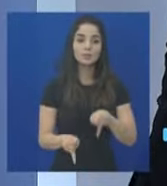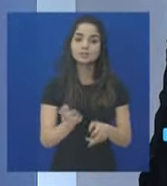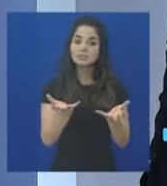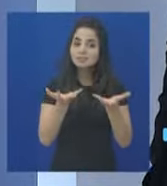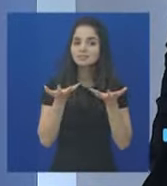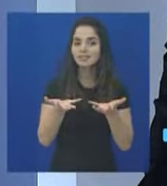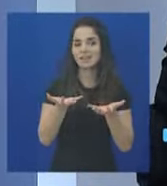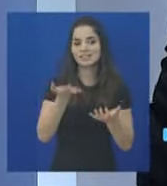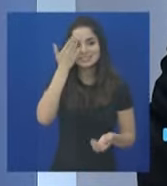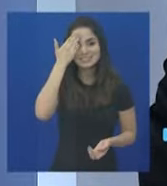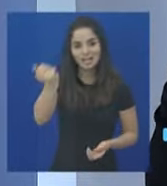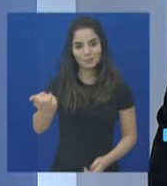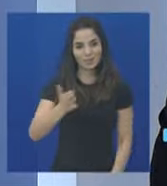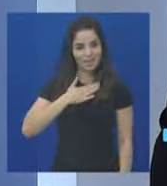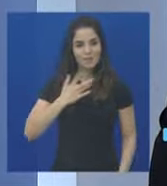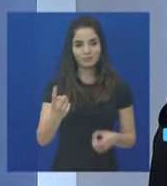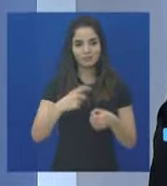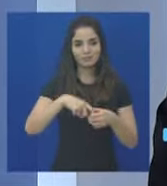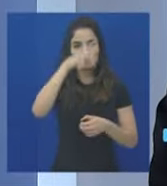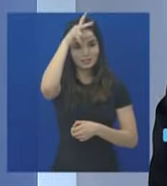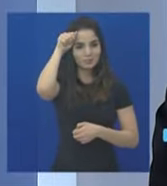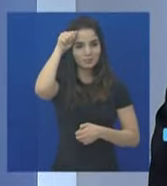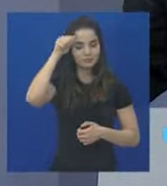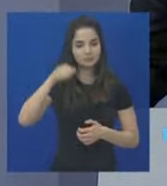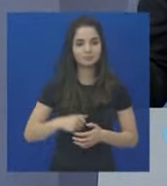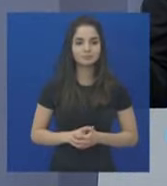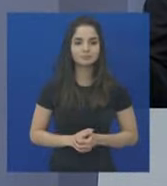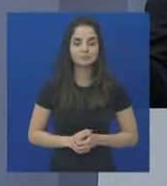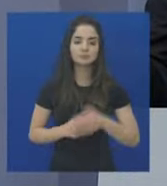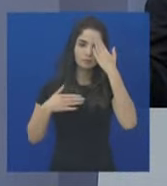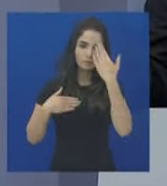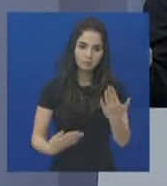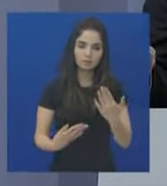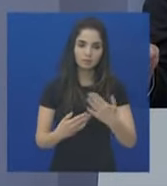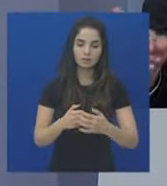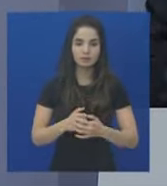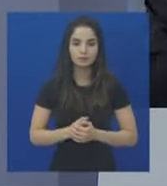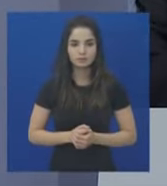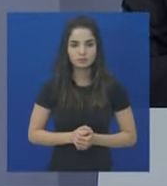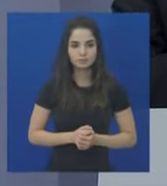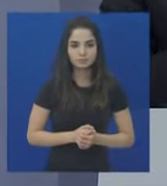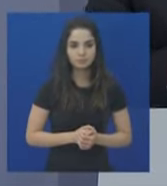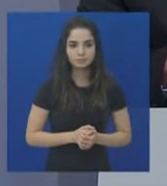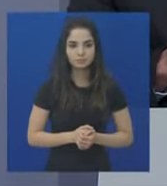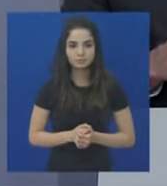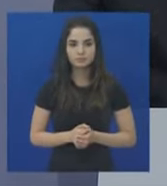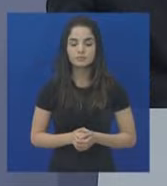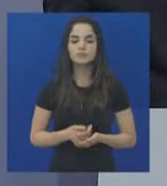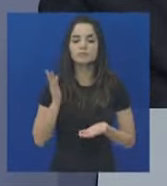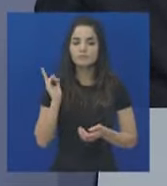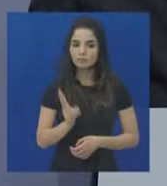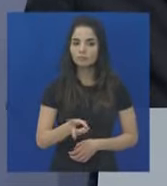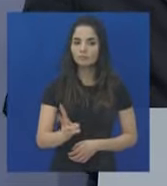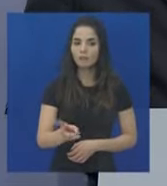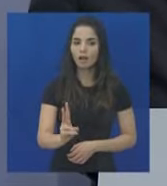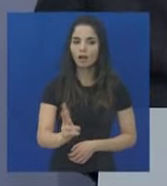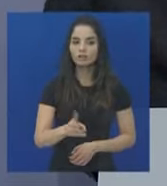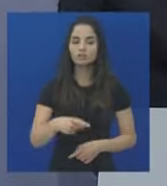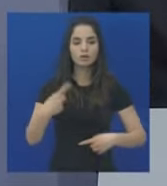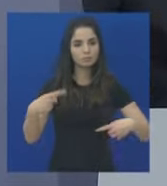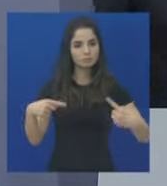que quer Marquinhos Mendes de novo, prefeito de Cabo Frio. Obrigado, candidato Marquinhos Mendes. Depois desse direito de resposta, gente continua então com o nosso